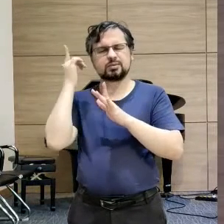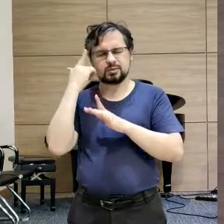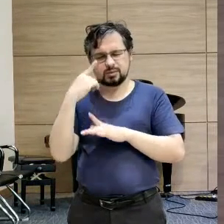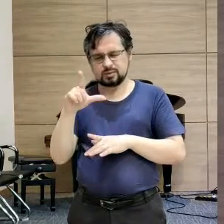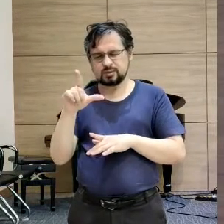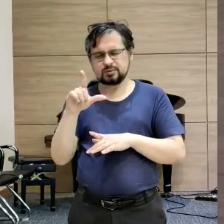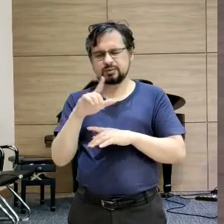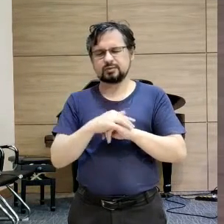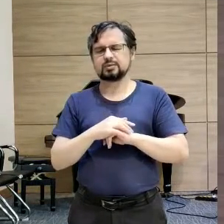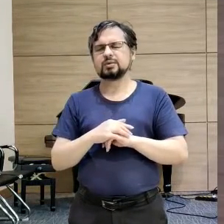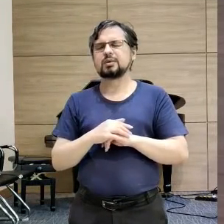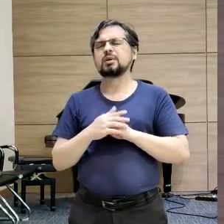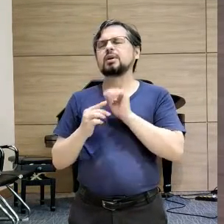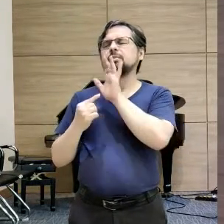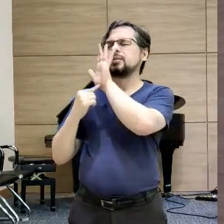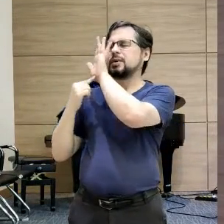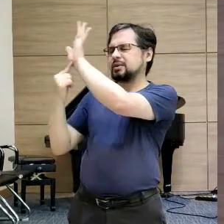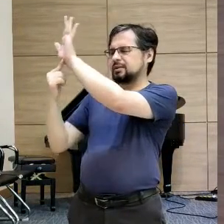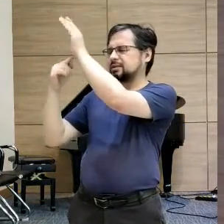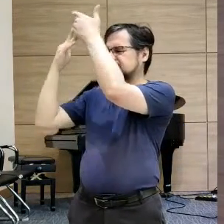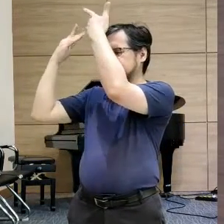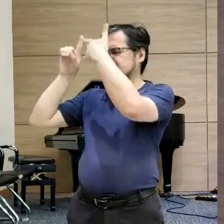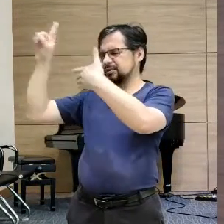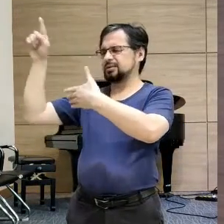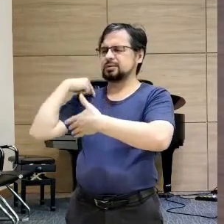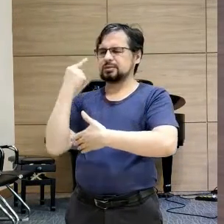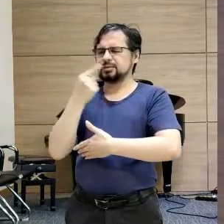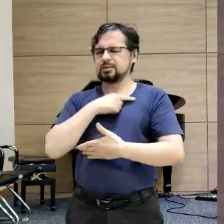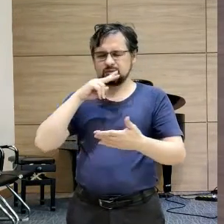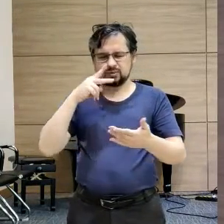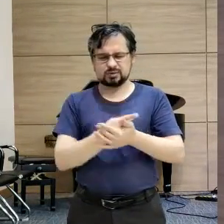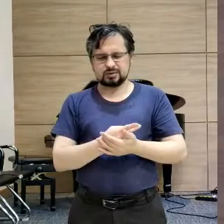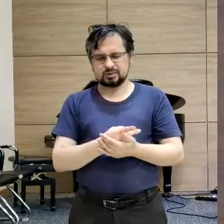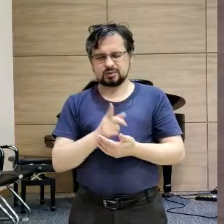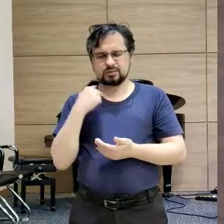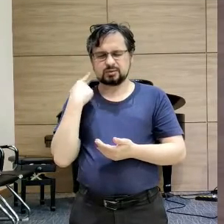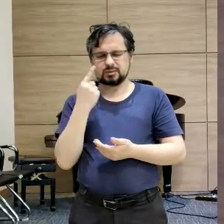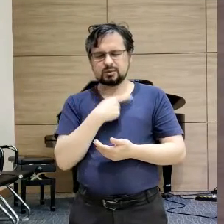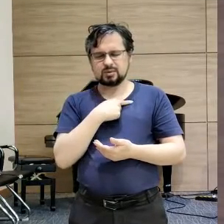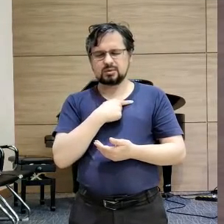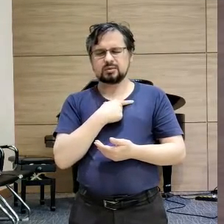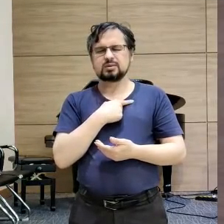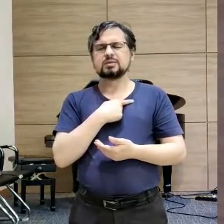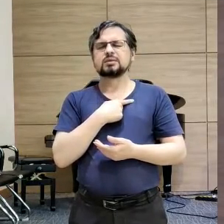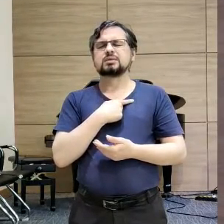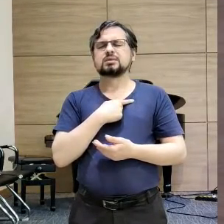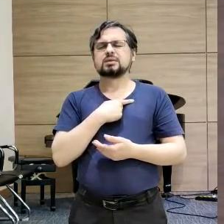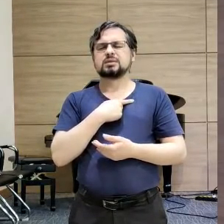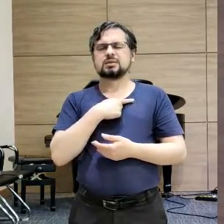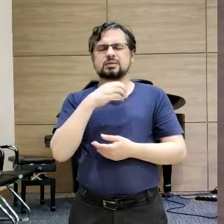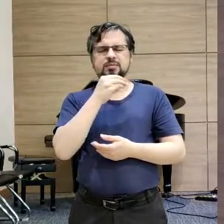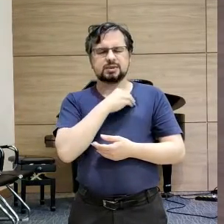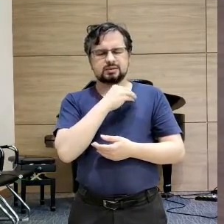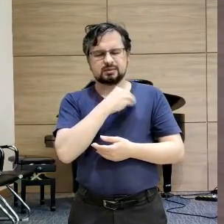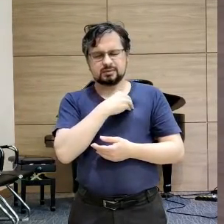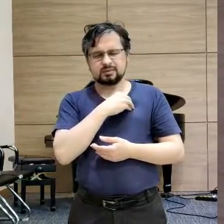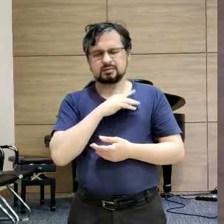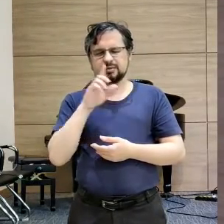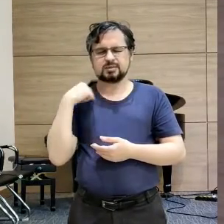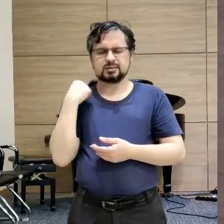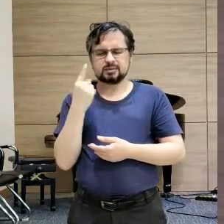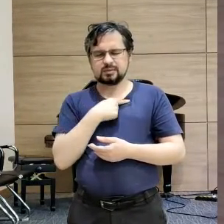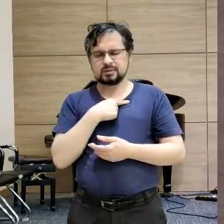vez, colocamos diante de Ti as nossas falhas, os nossos erros, as nossas iniquidades, as